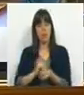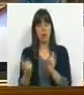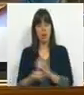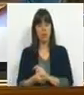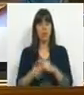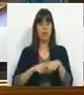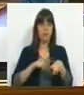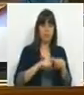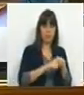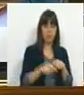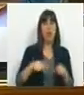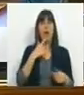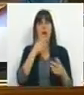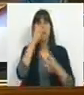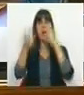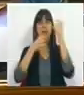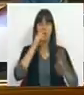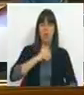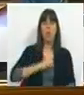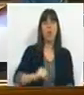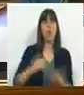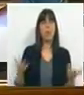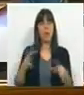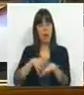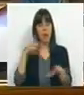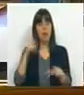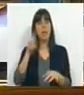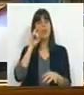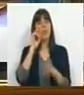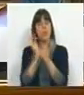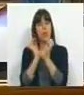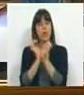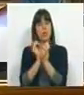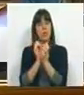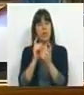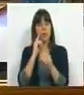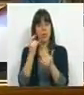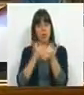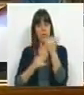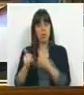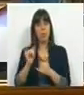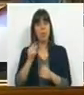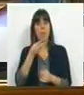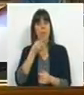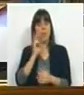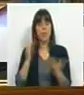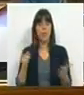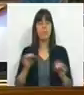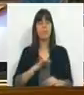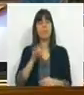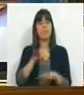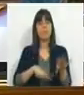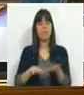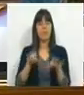neste plenário, muito se gritou contra a segurança social e a substituição dos seus dirigentes. Os